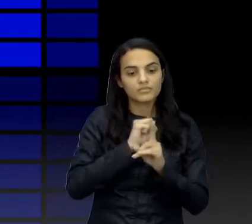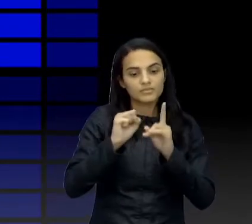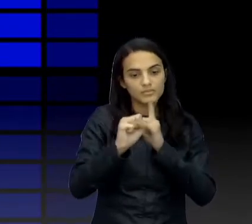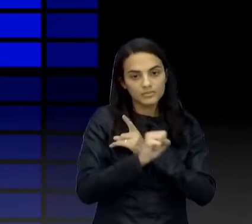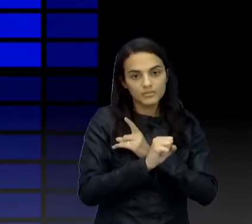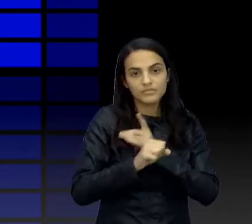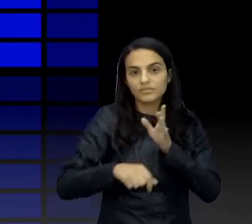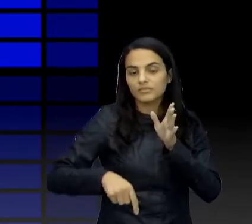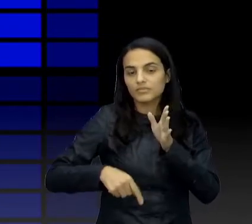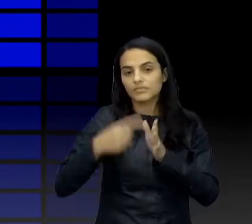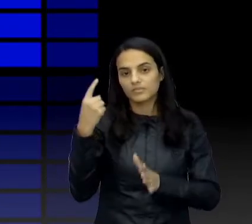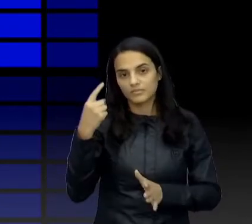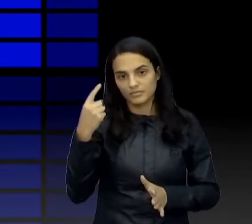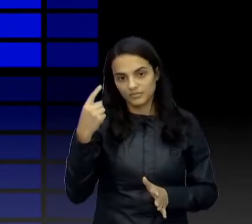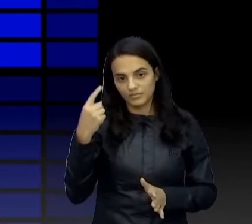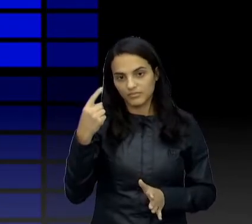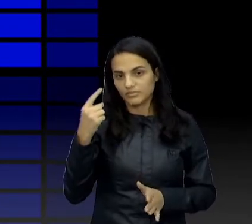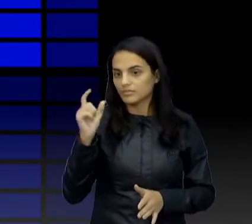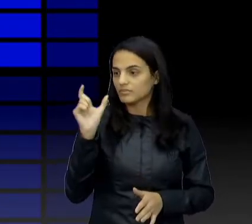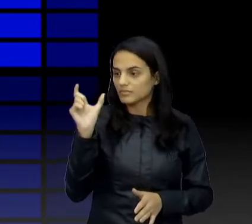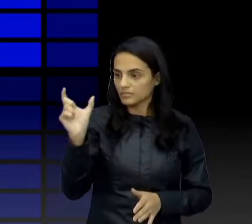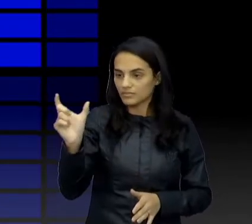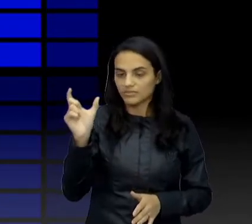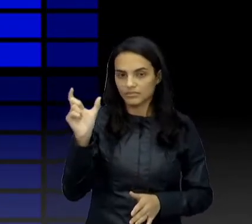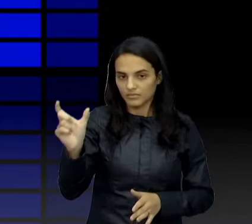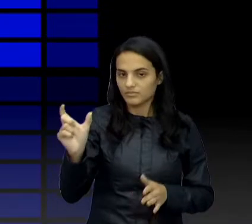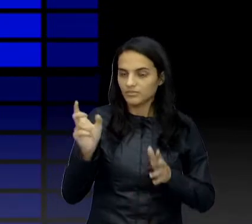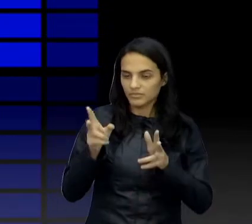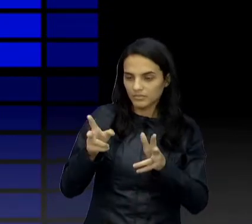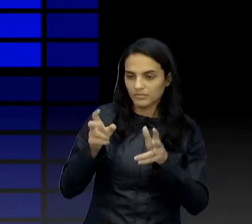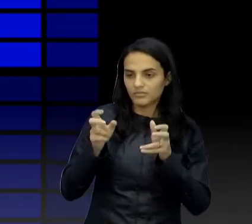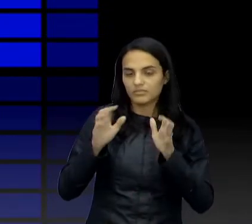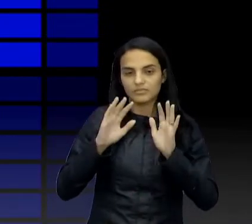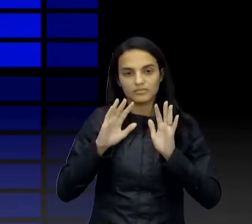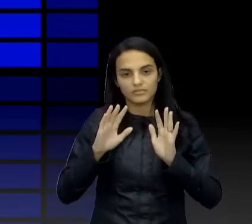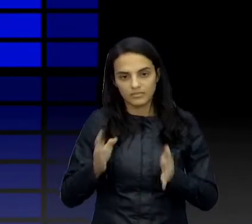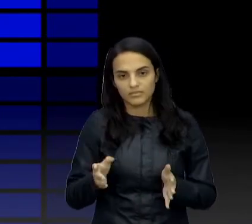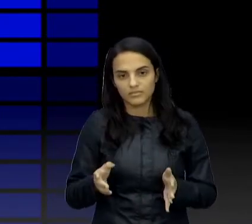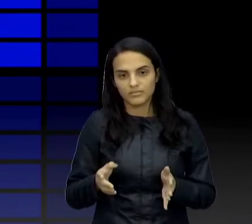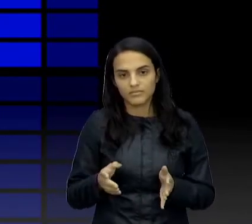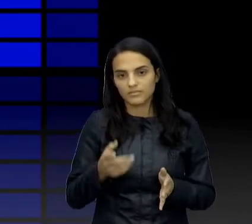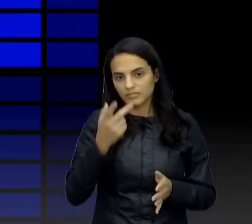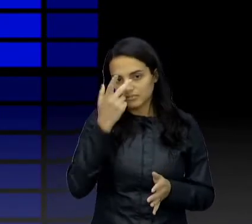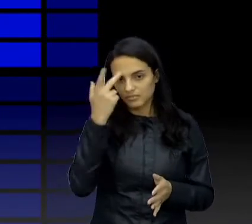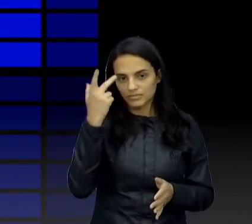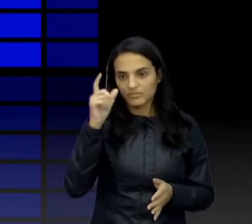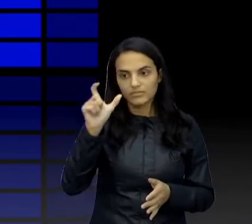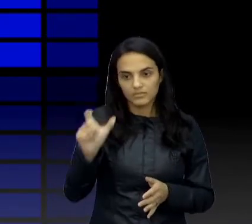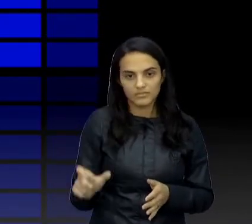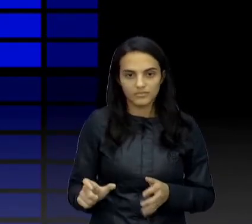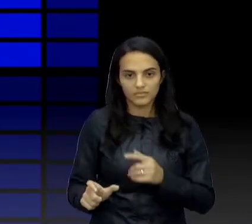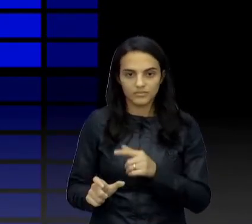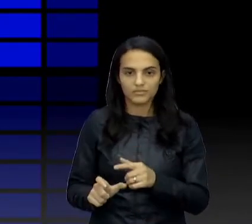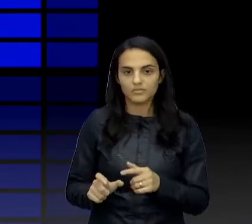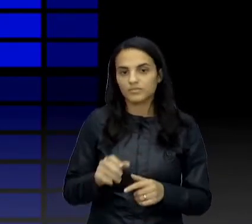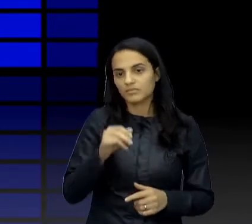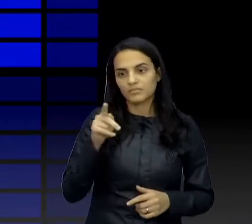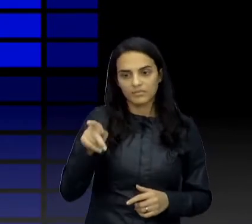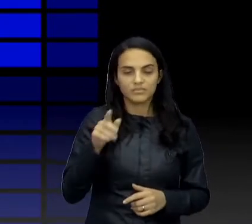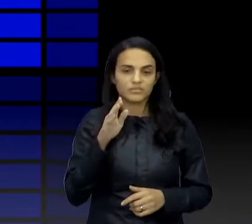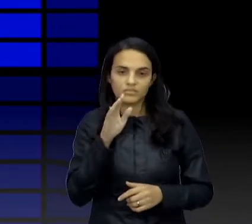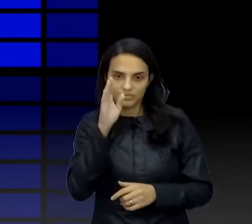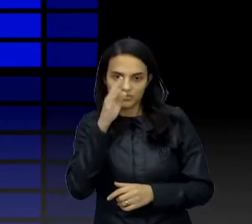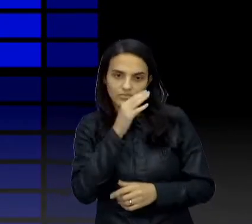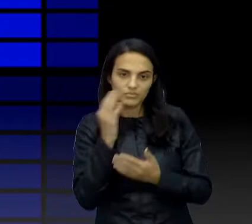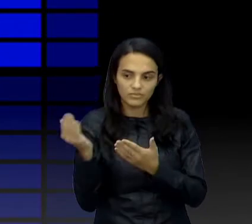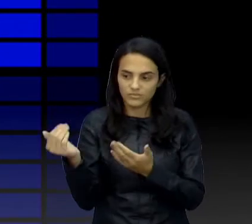a primeira nomenclatura, a primeira impressão já é do suspeito. Sim. Então ele não é mais um jovem de